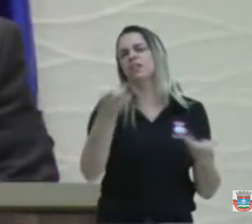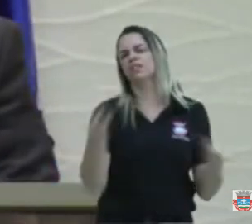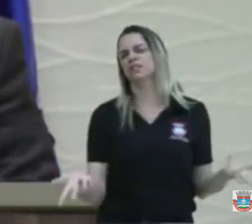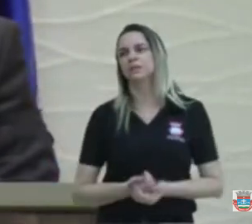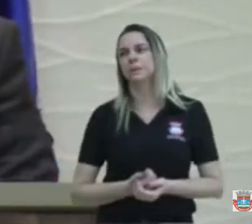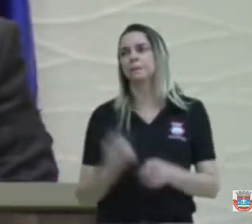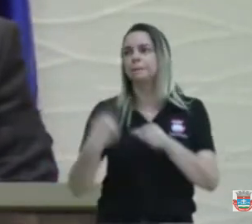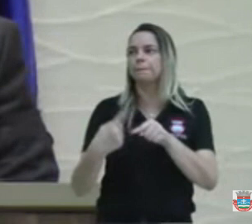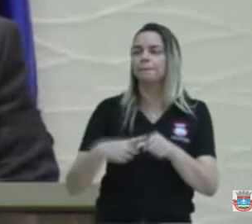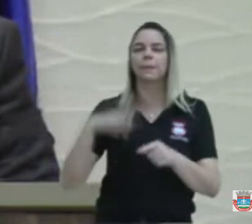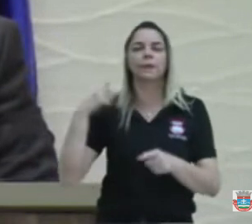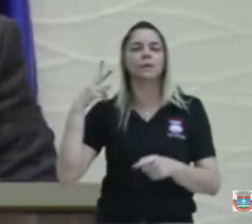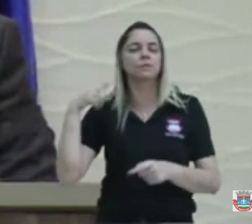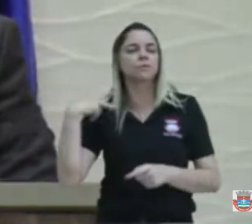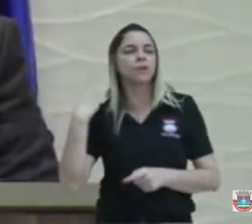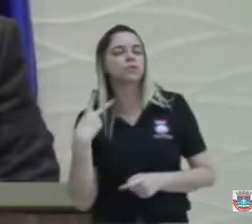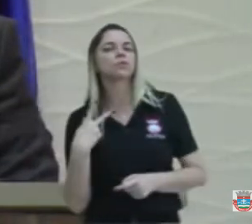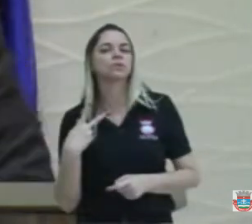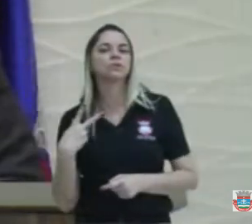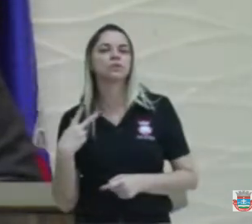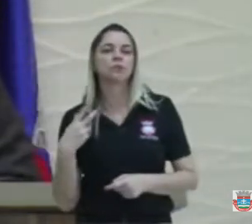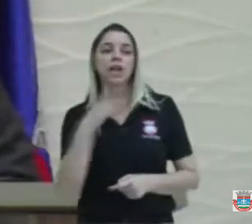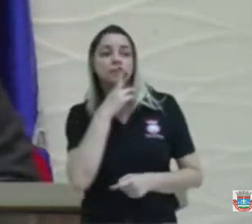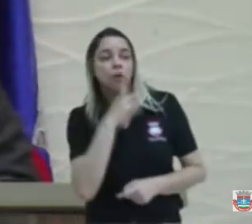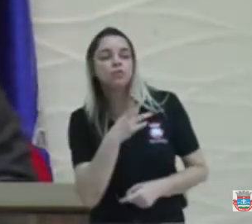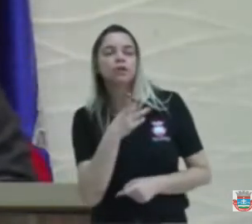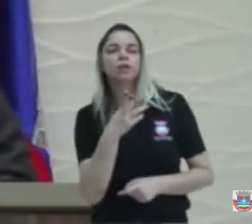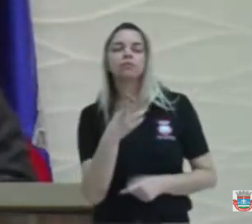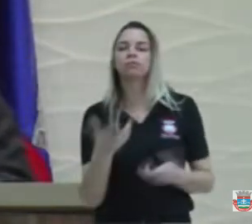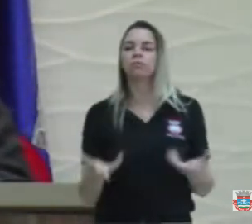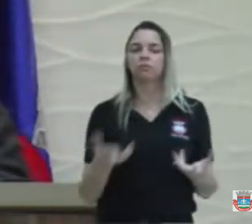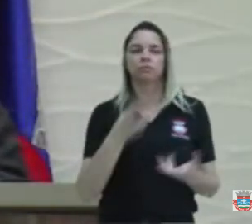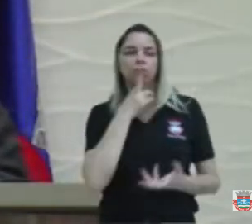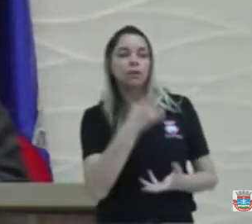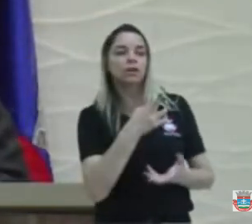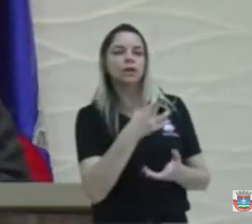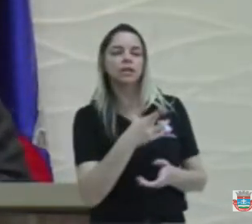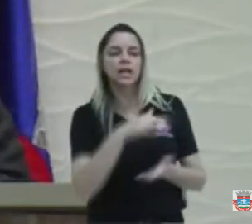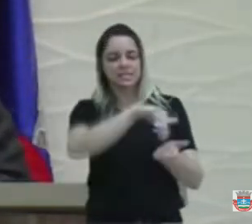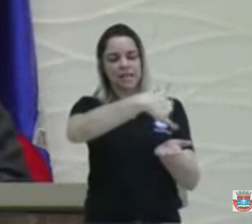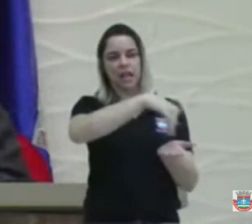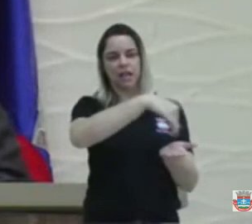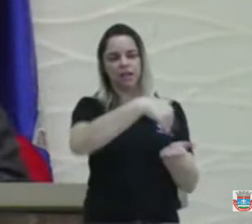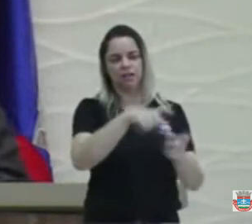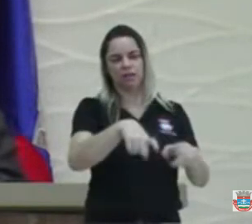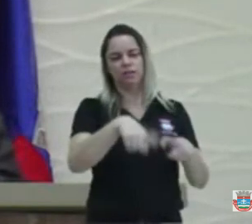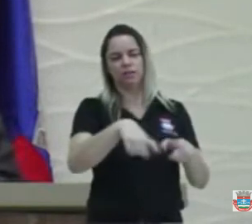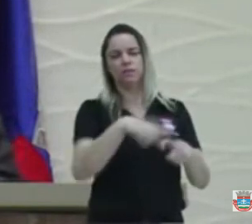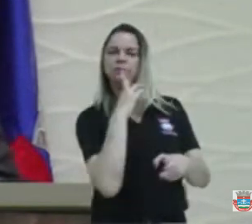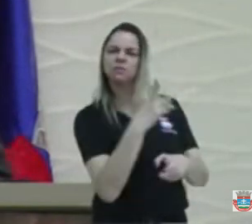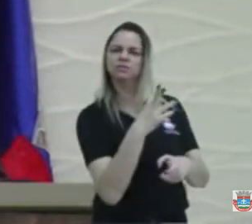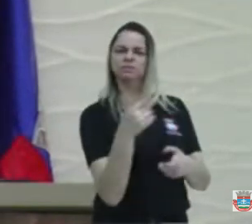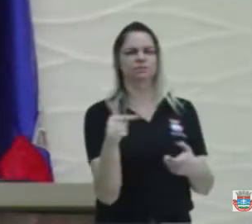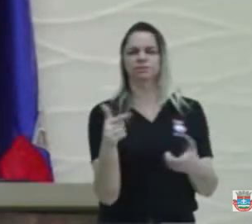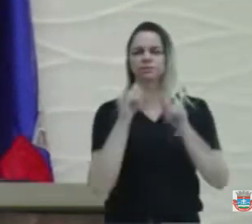vereador que disse aqui hoje, que indagou, não traz uma resposta da Secretaria de Agricultura para informar melhor os